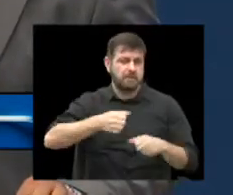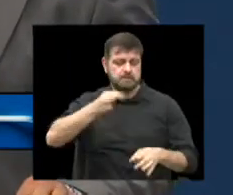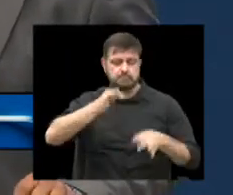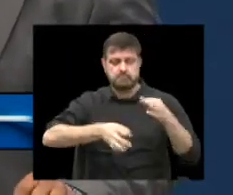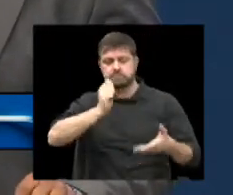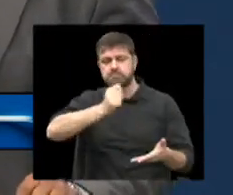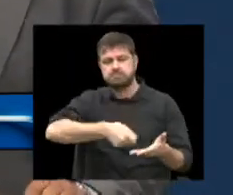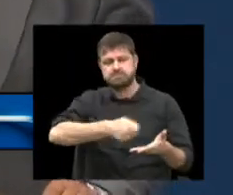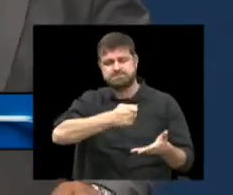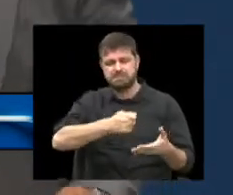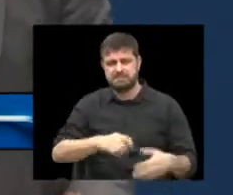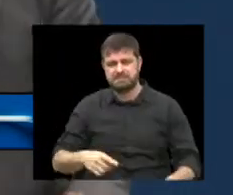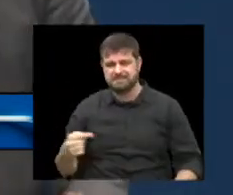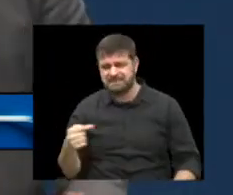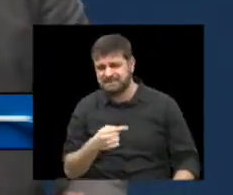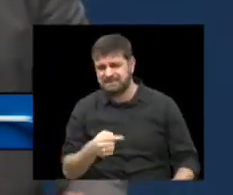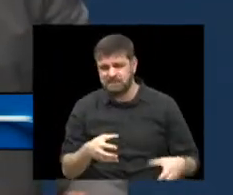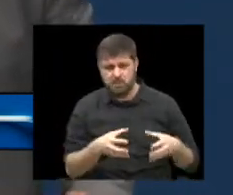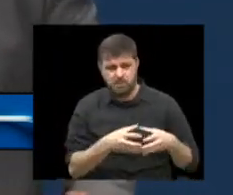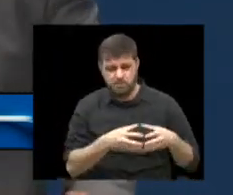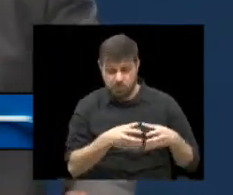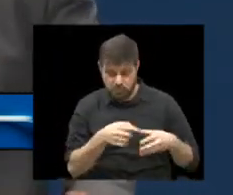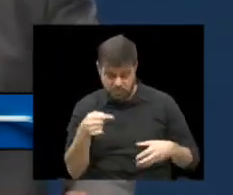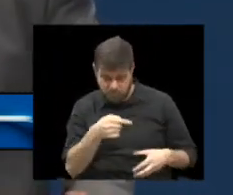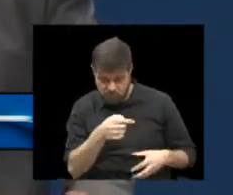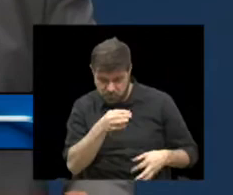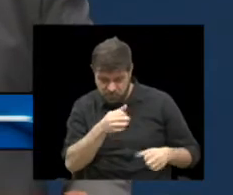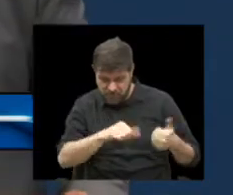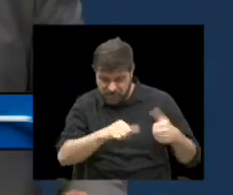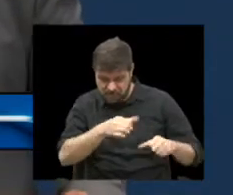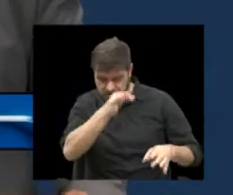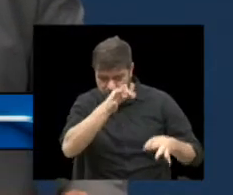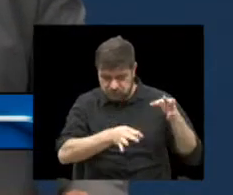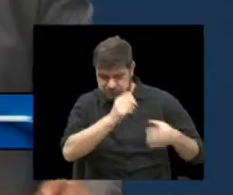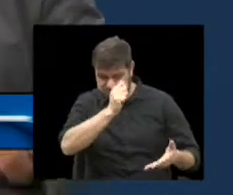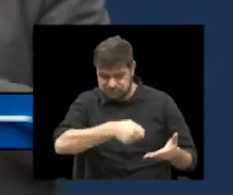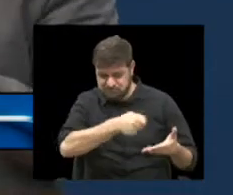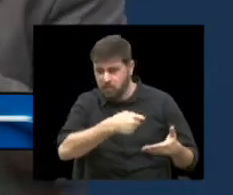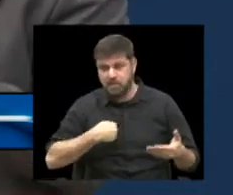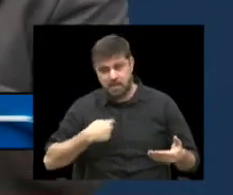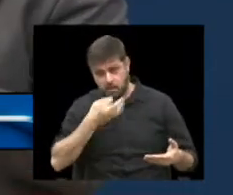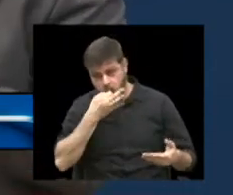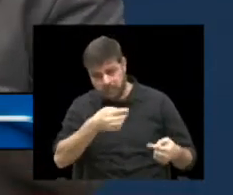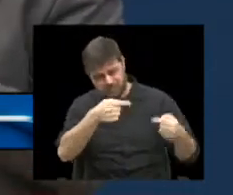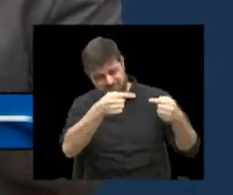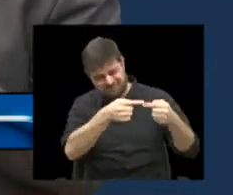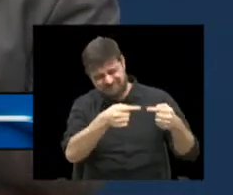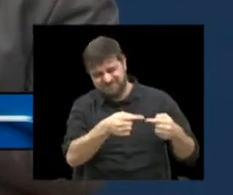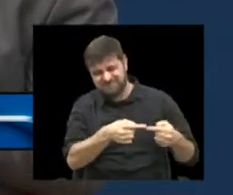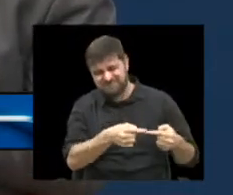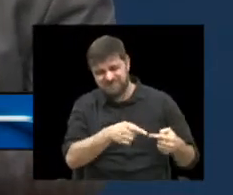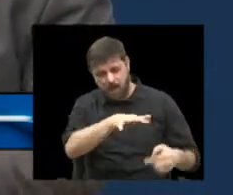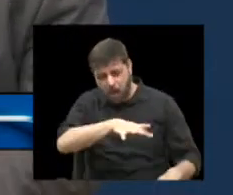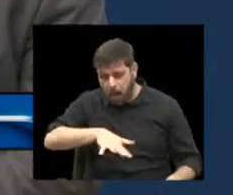Tecnicamente, Zé Carlos, o tribunal foi corretíssimo. Tecnicamente foi corretíssimo. A nível jurídico,